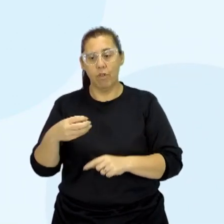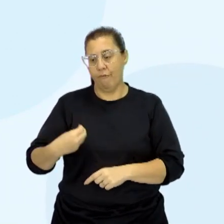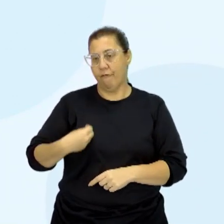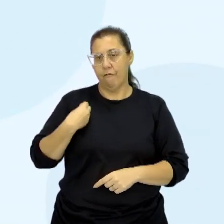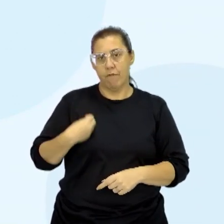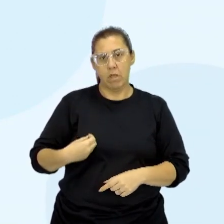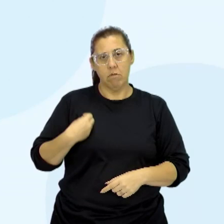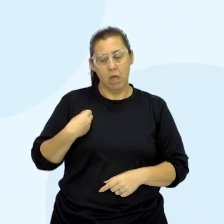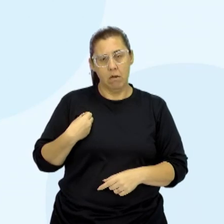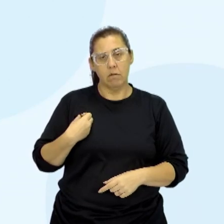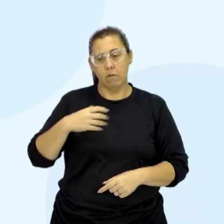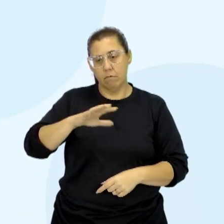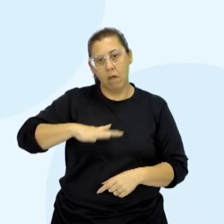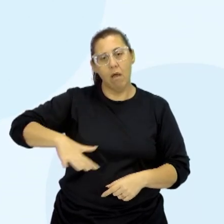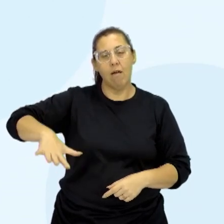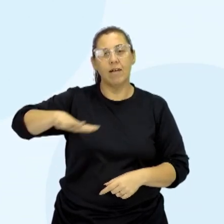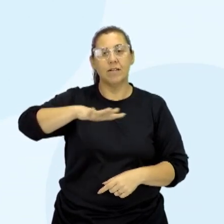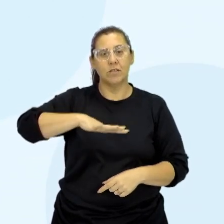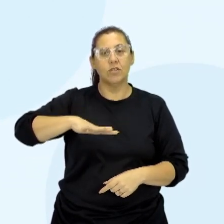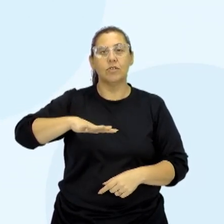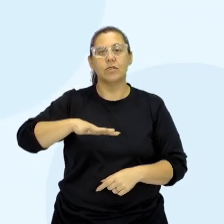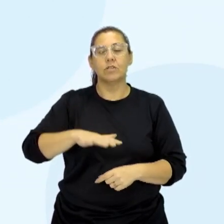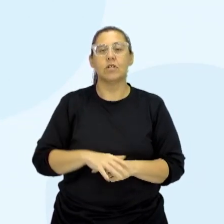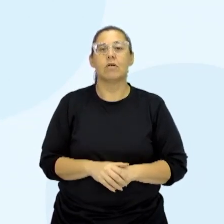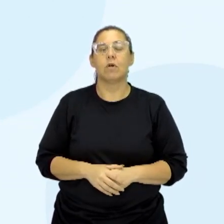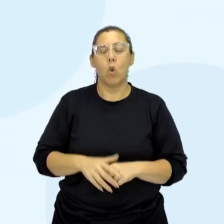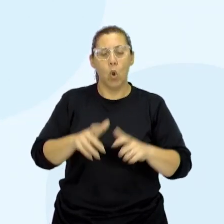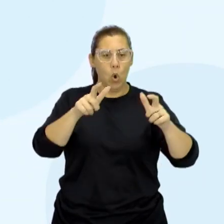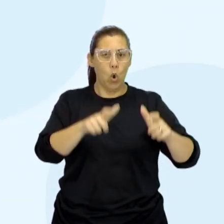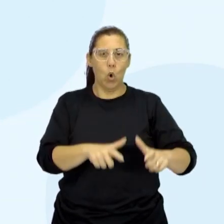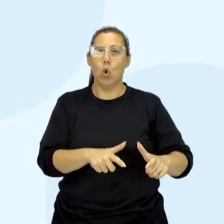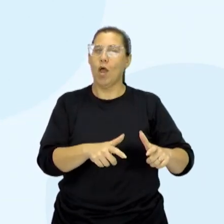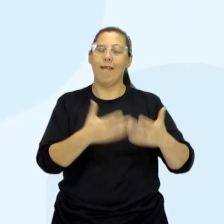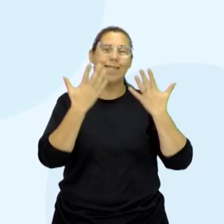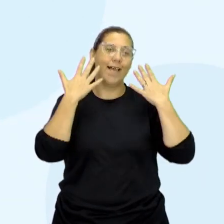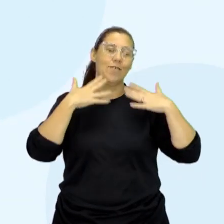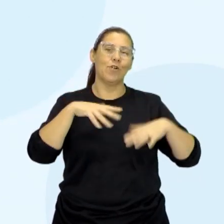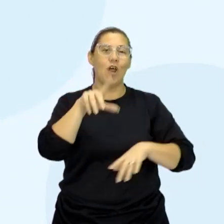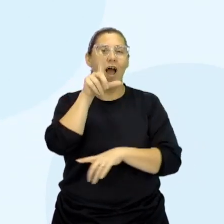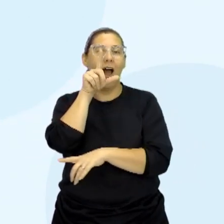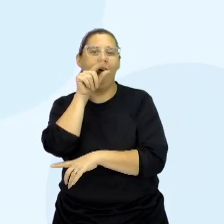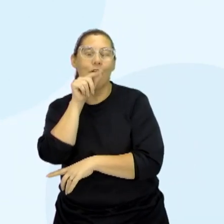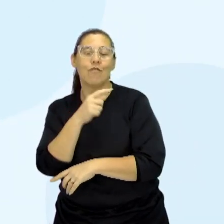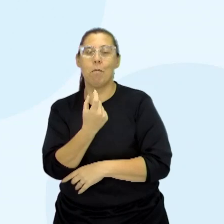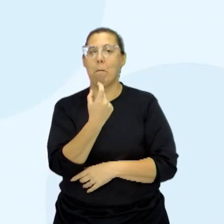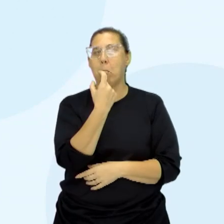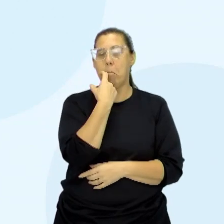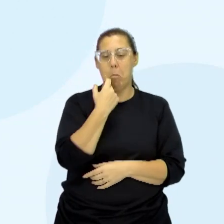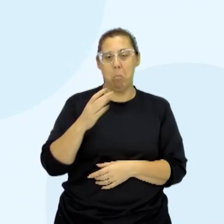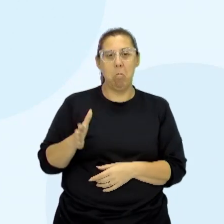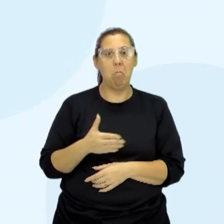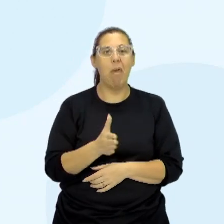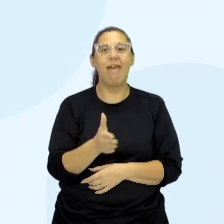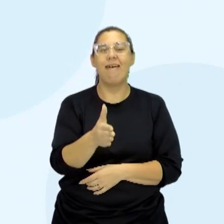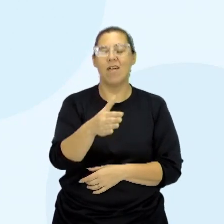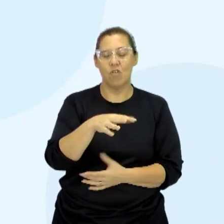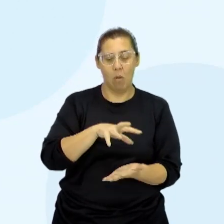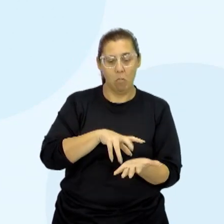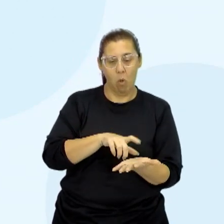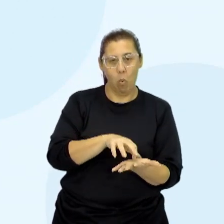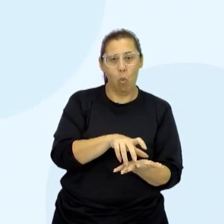na região, berçário natural de aves, peixes e crustáceos. Então vejo qual a importância, né,